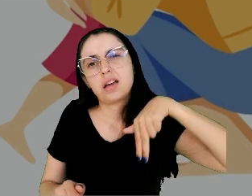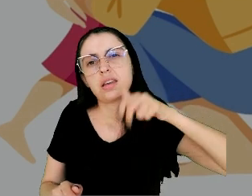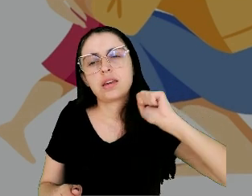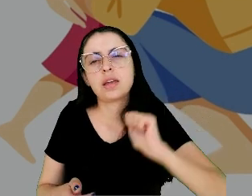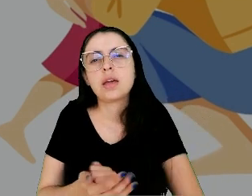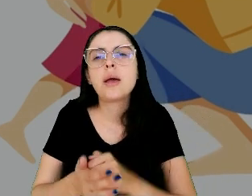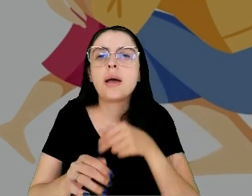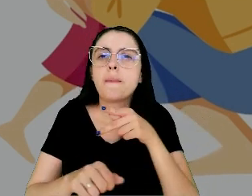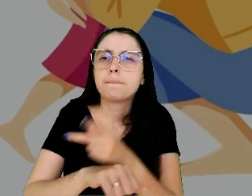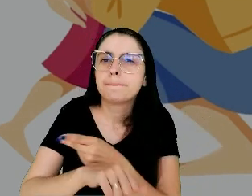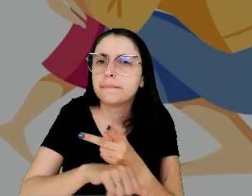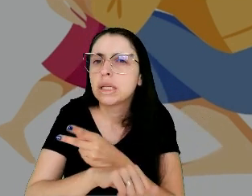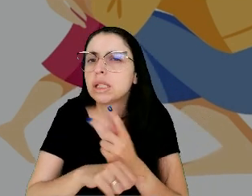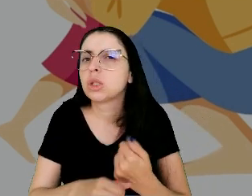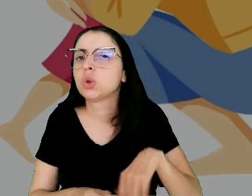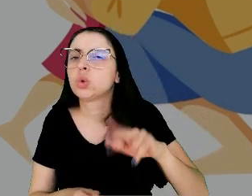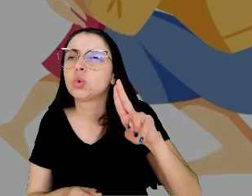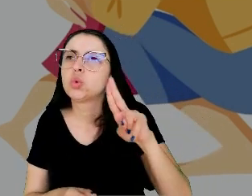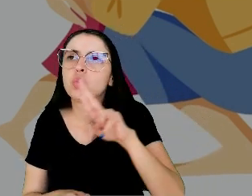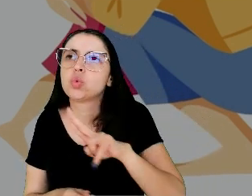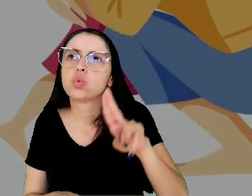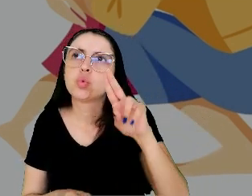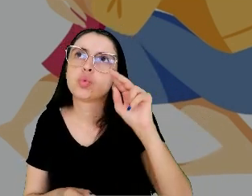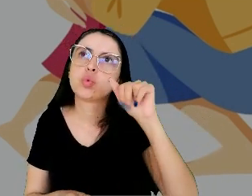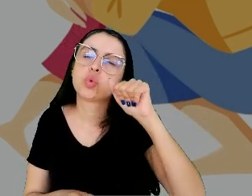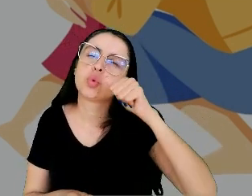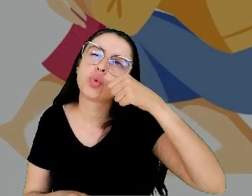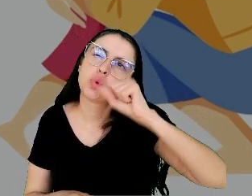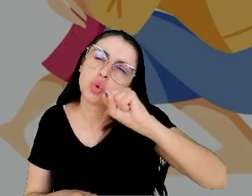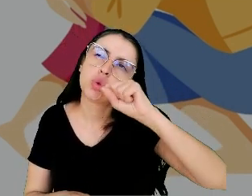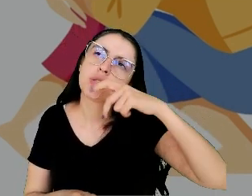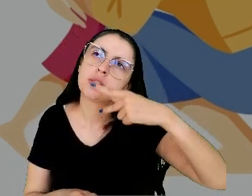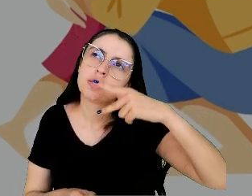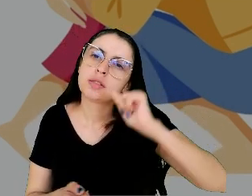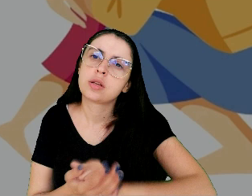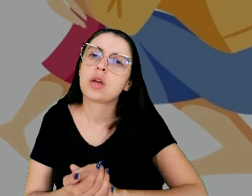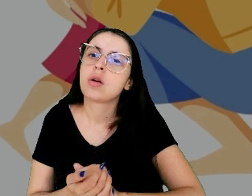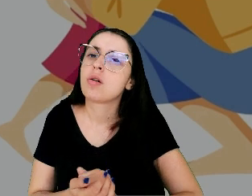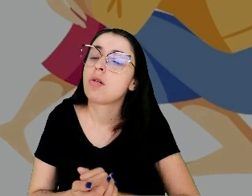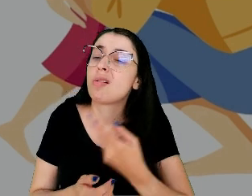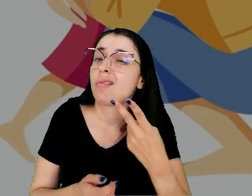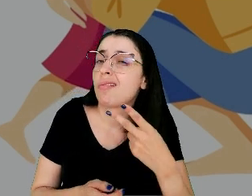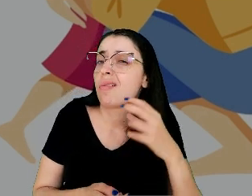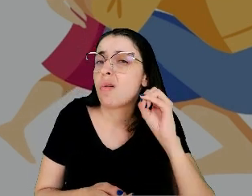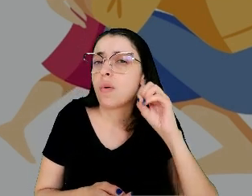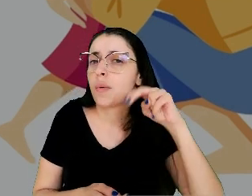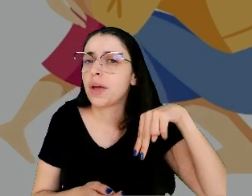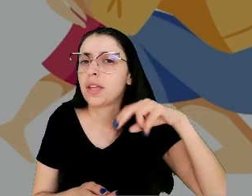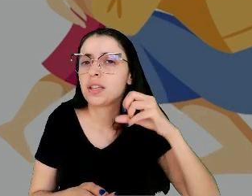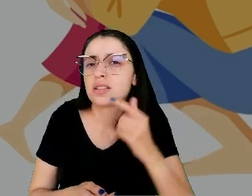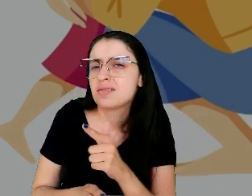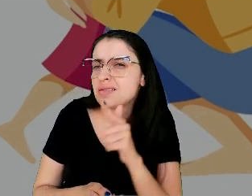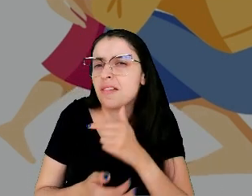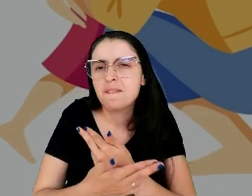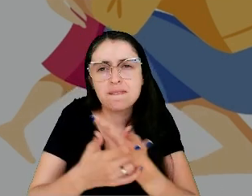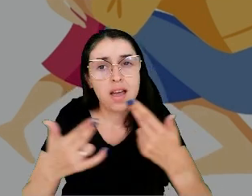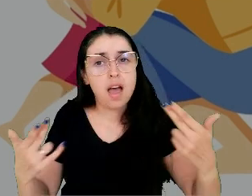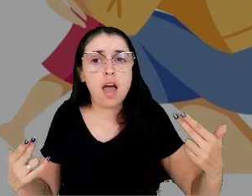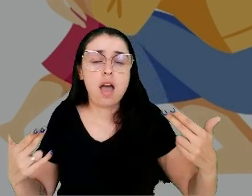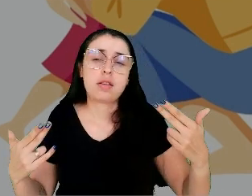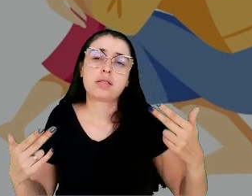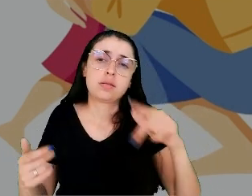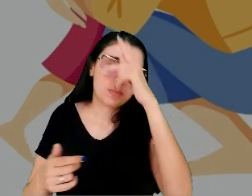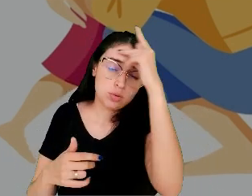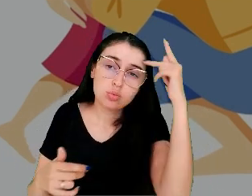pesquisadores da USP, da Unicamp, de ONGs, do OGA, enfim, muitas